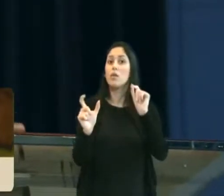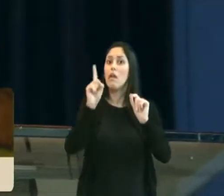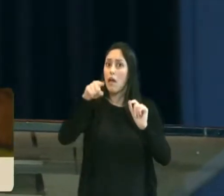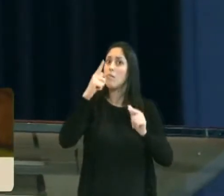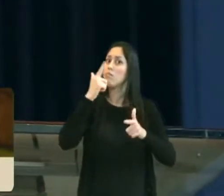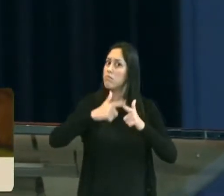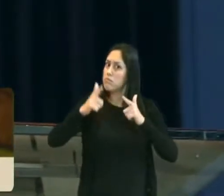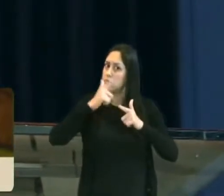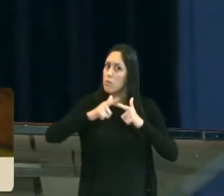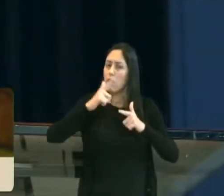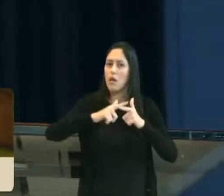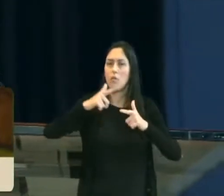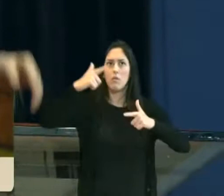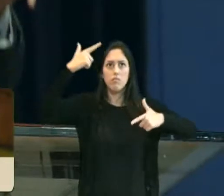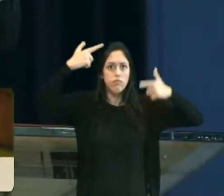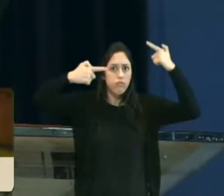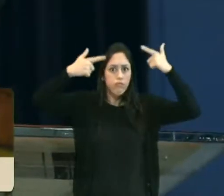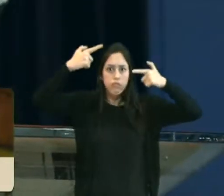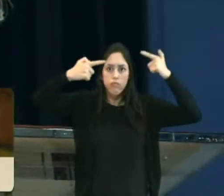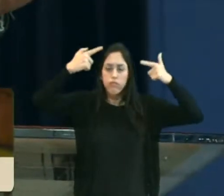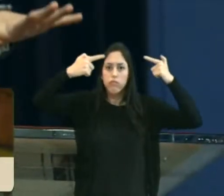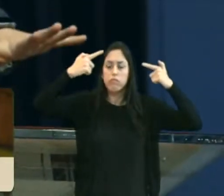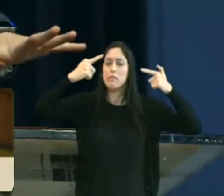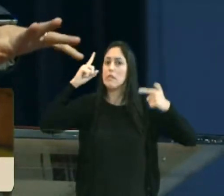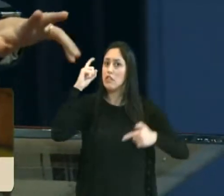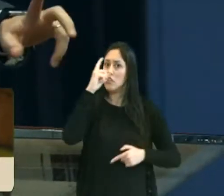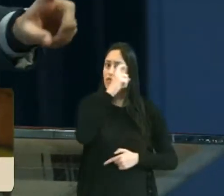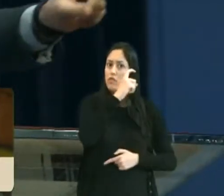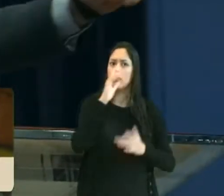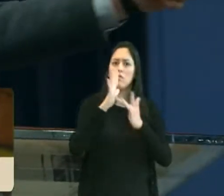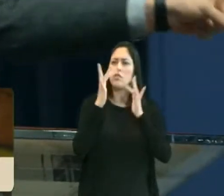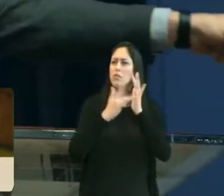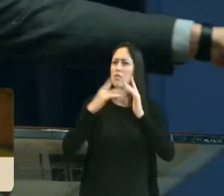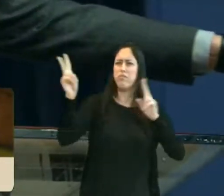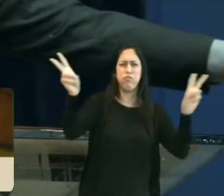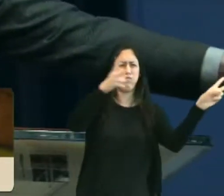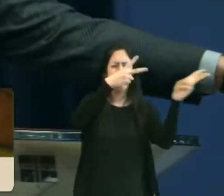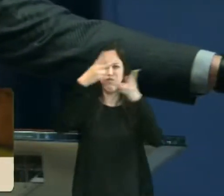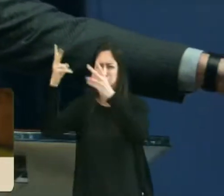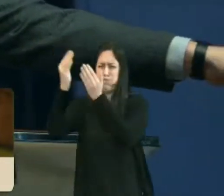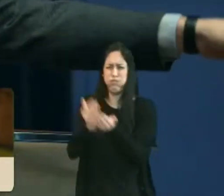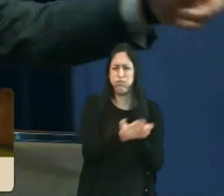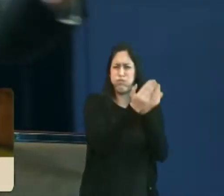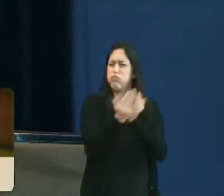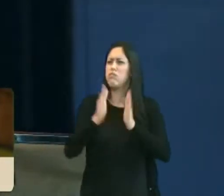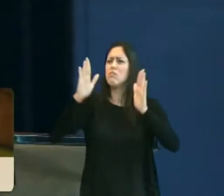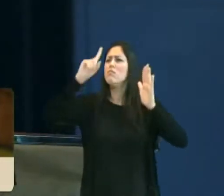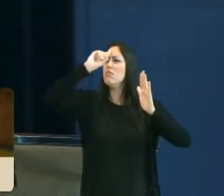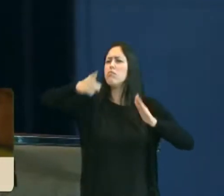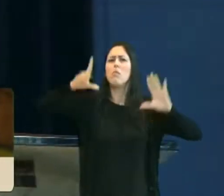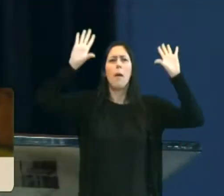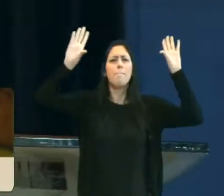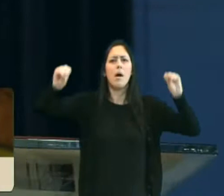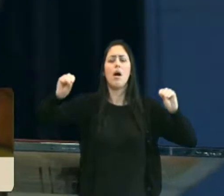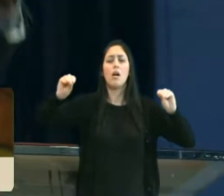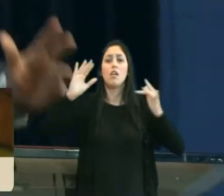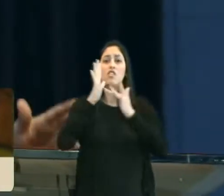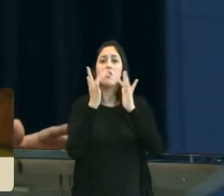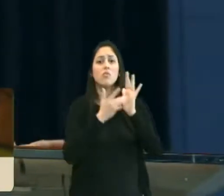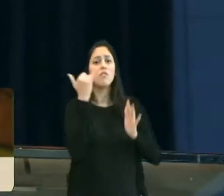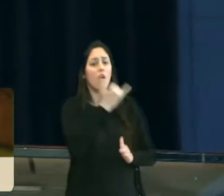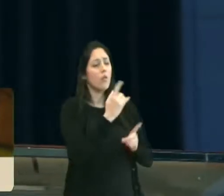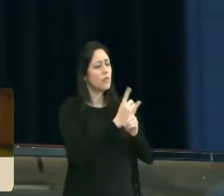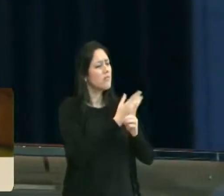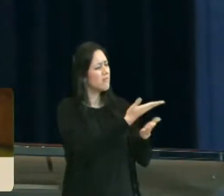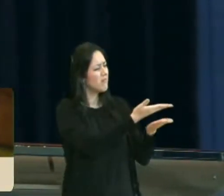espiritual. Ele repreende, manda o mar ficar quieto, e depois exorta os discípulos: por que vocês são tão